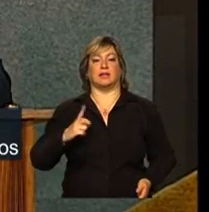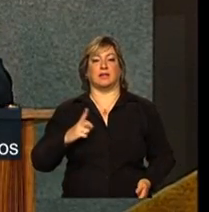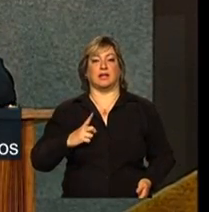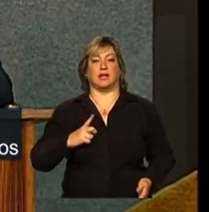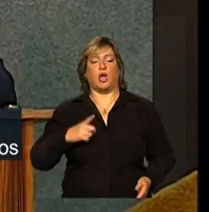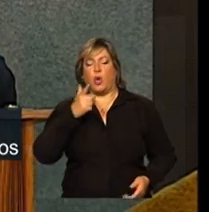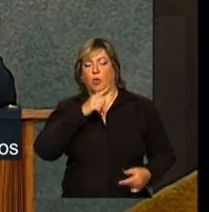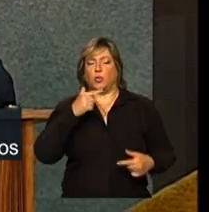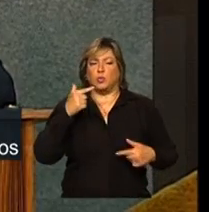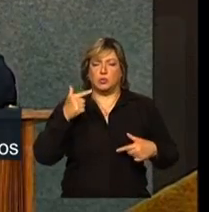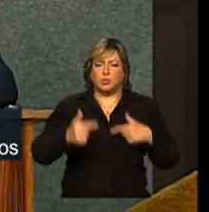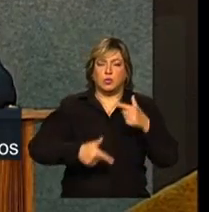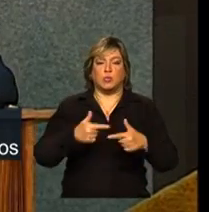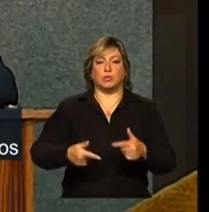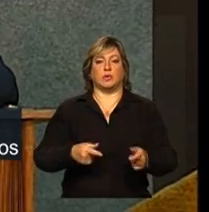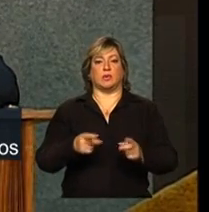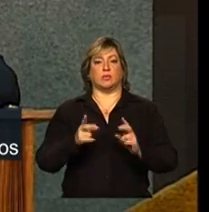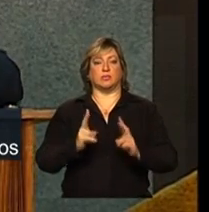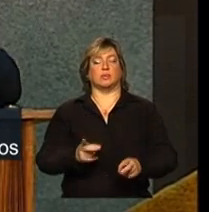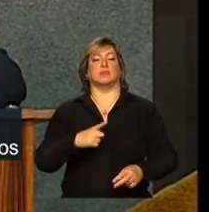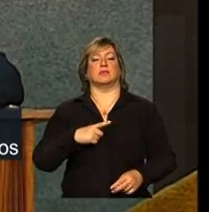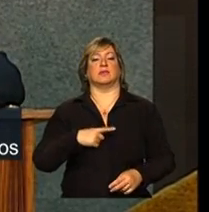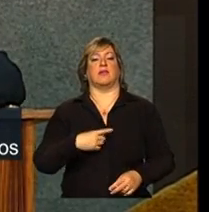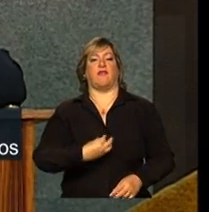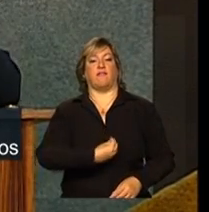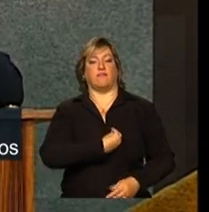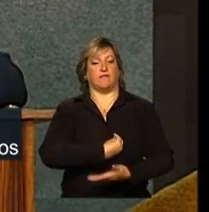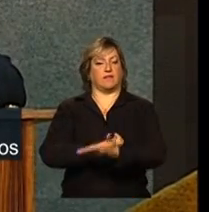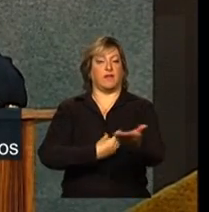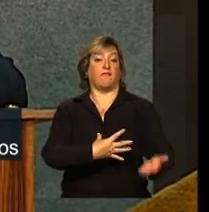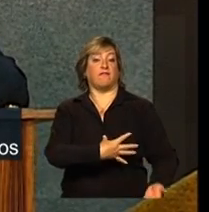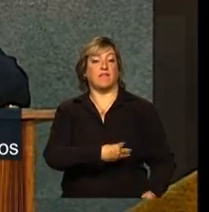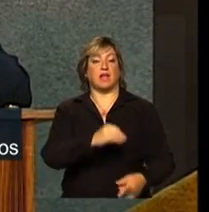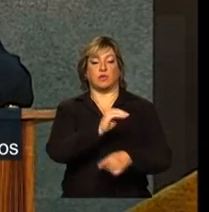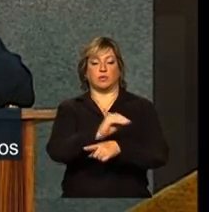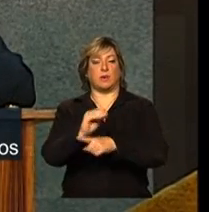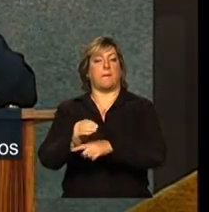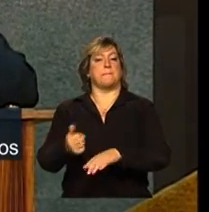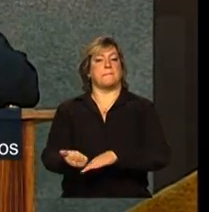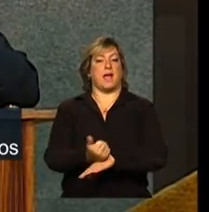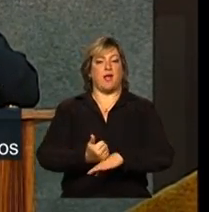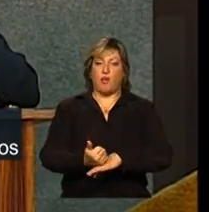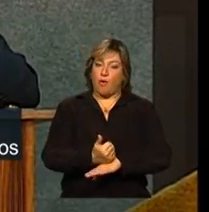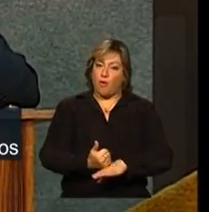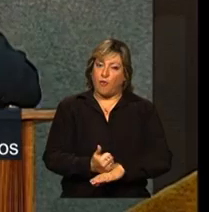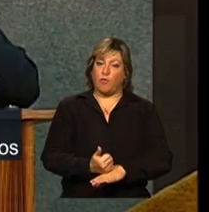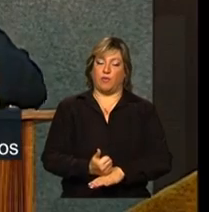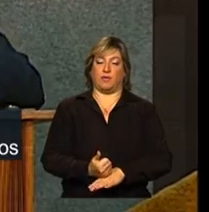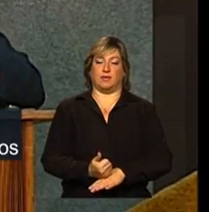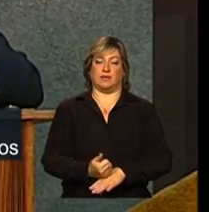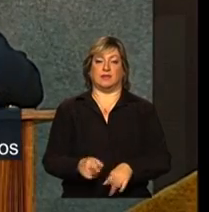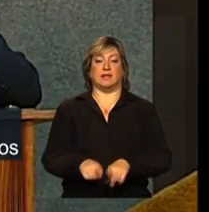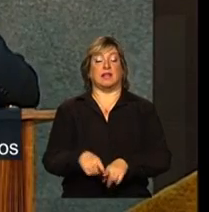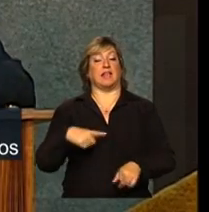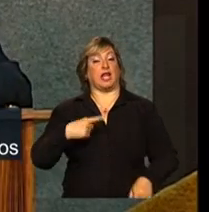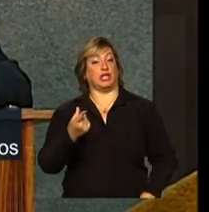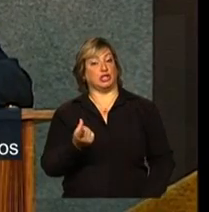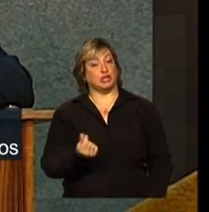para garantir uma vida digna para os seus filhos, uma vida melhor, para ter